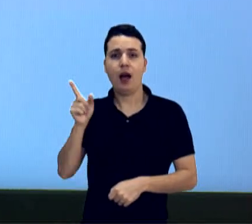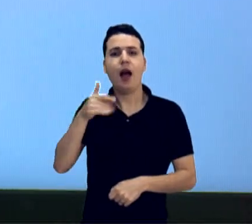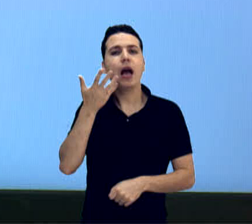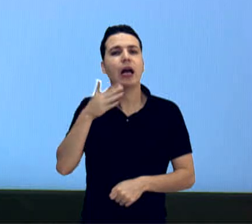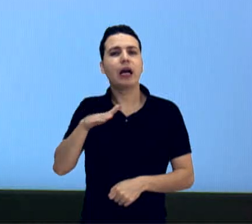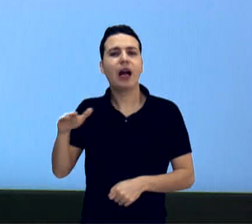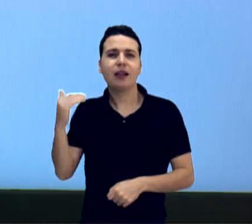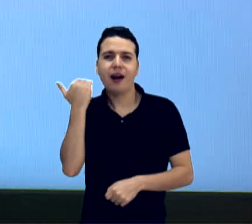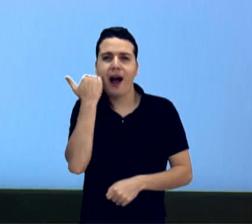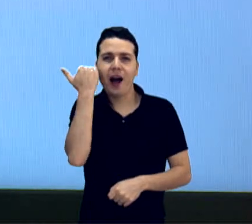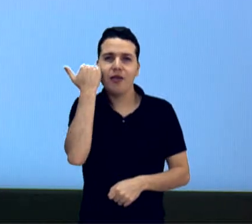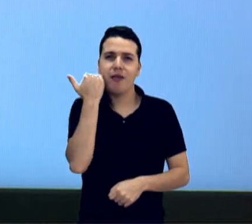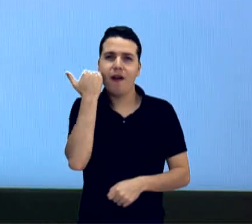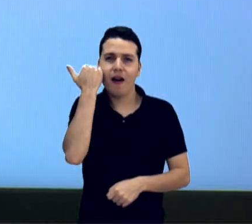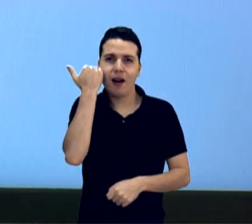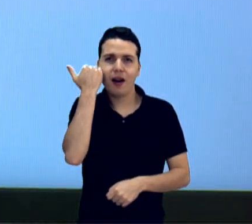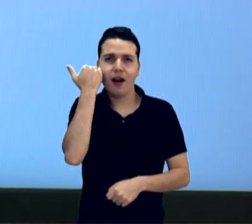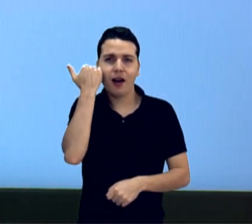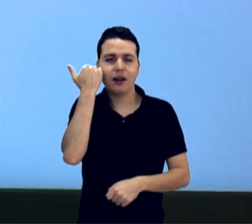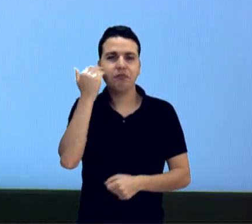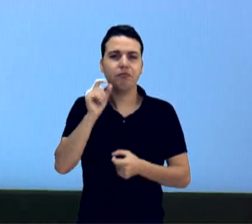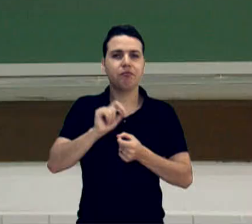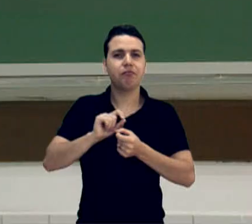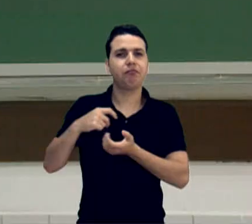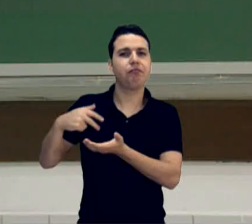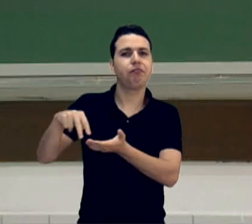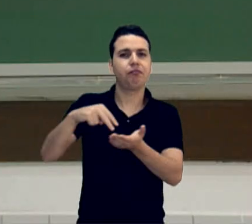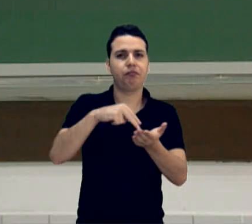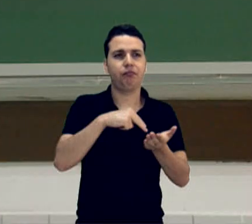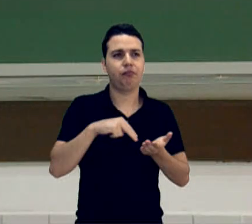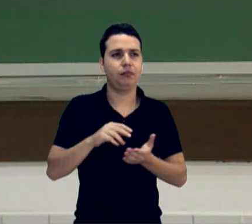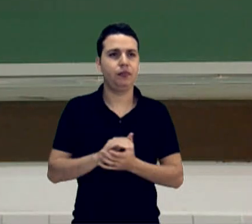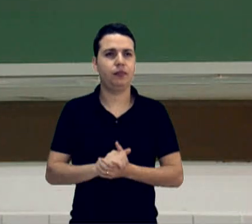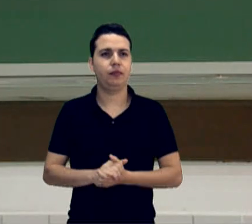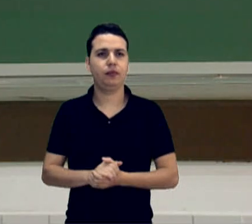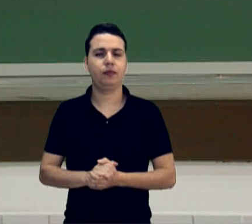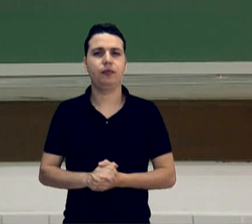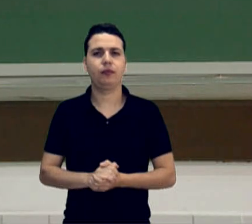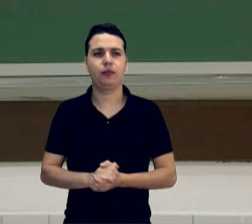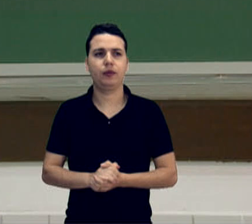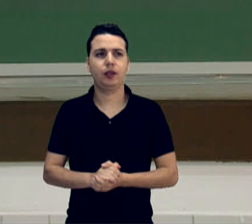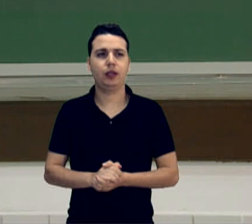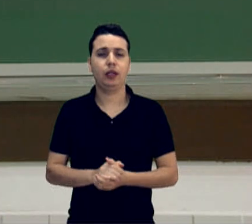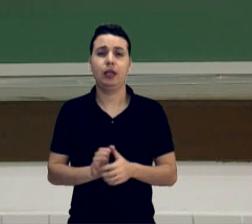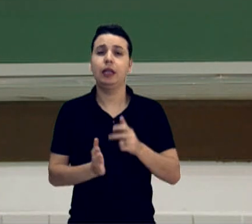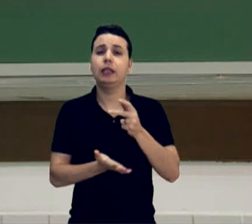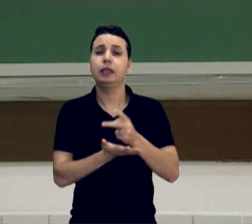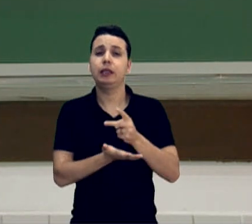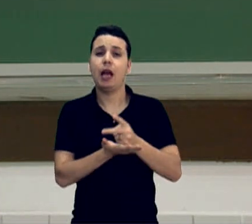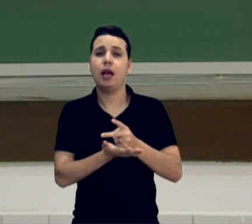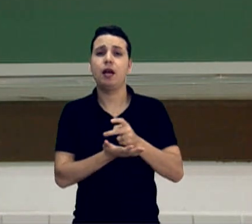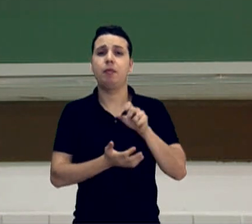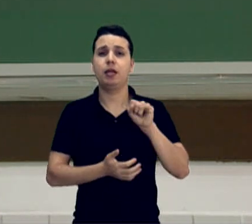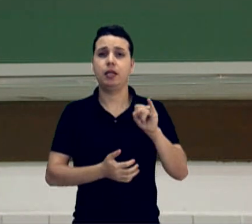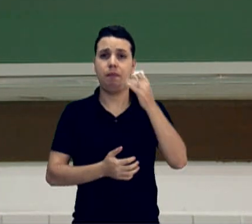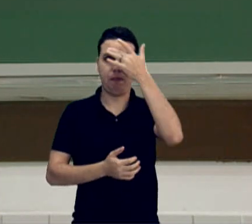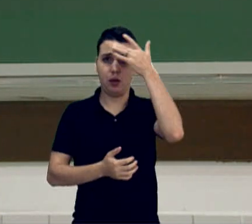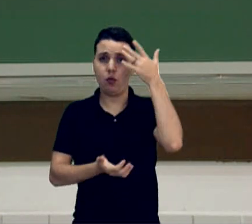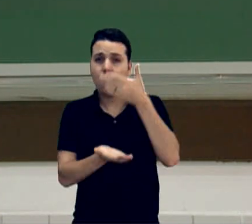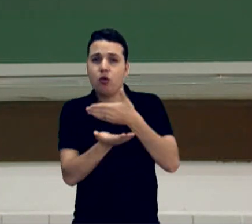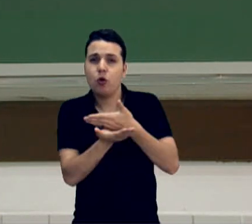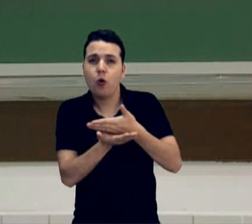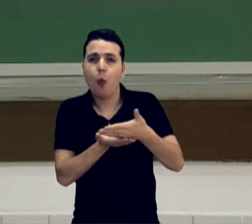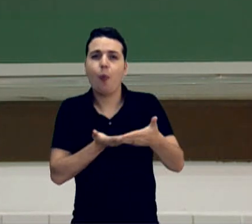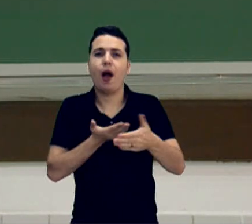digamos assim, praticando essa dança. Então, isso é muito bacana. Sempre quando as pessoas têm acesso a esses ritmos,